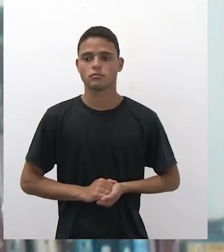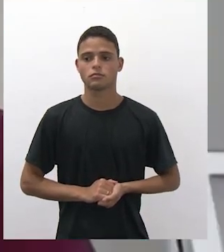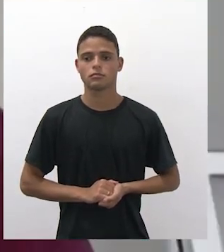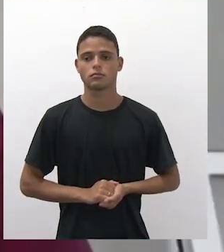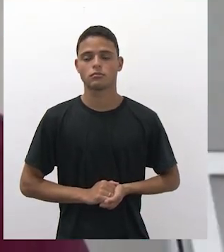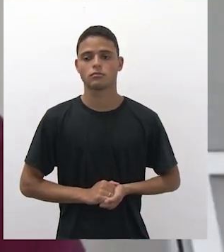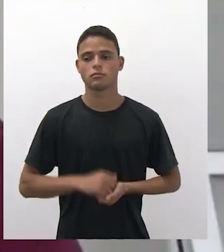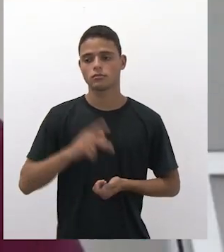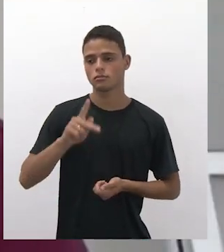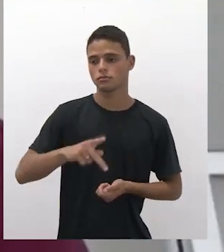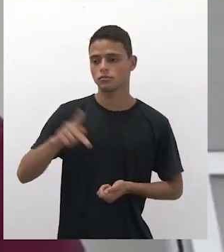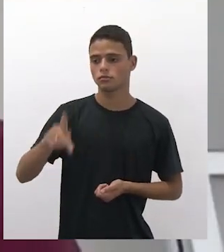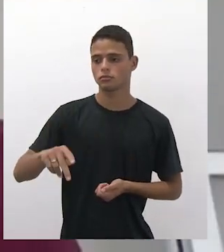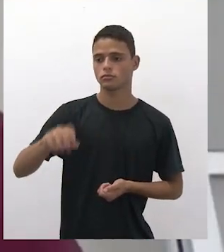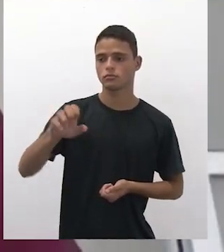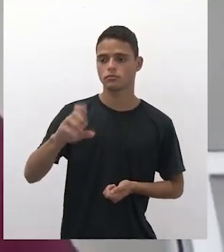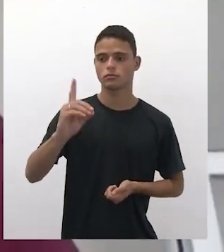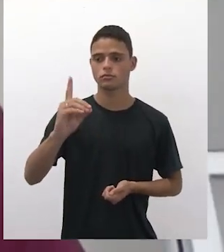Professora Edivane,